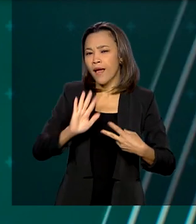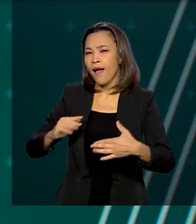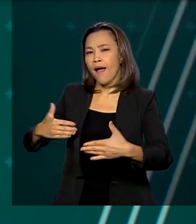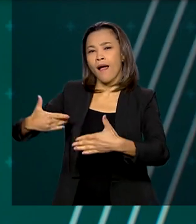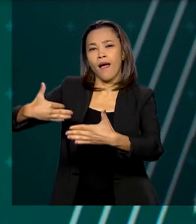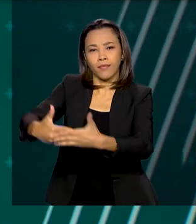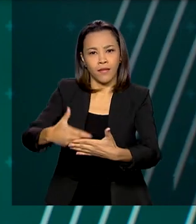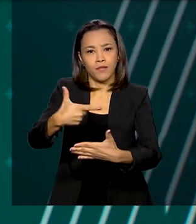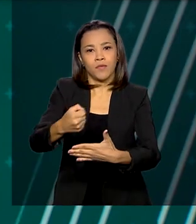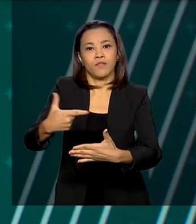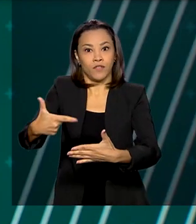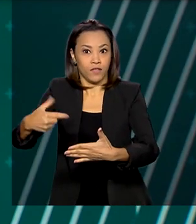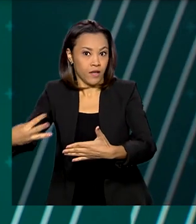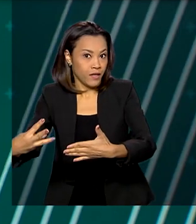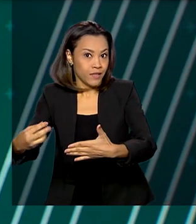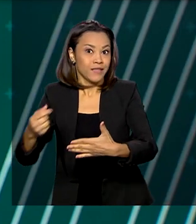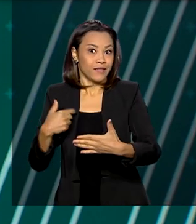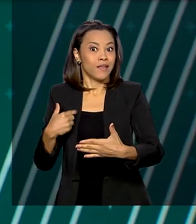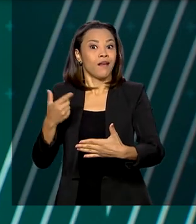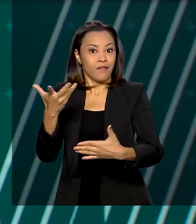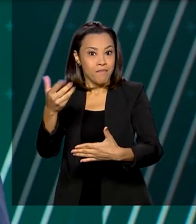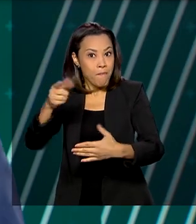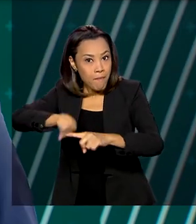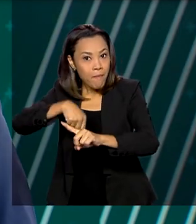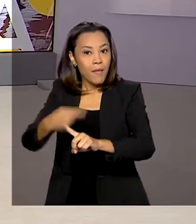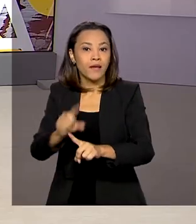2023 a previsão é chegar a 100 mil novas vagas